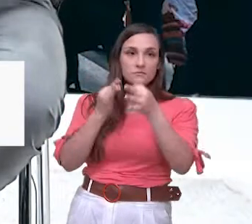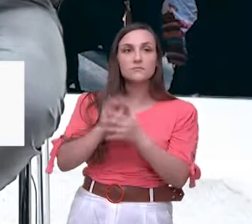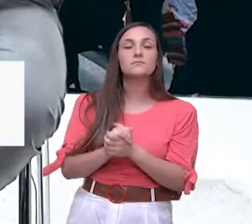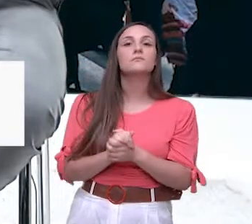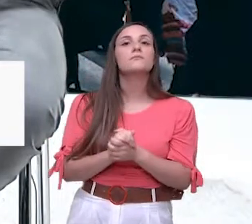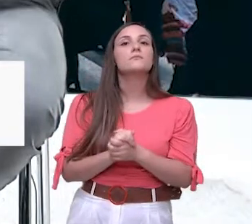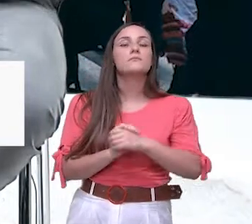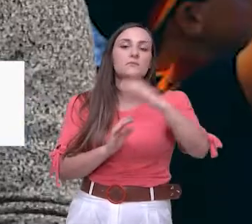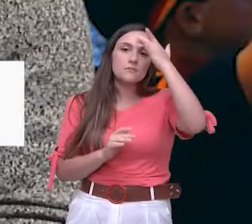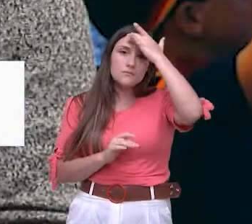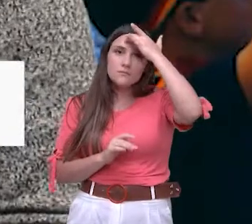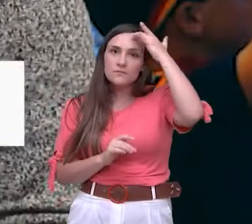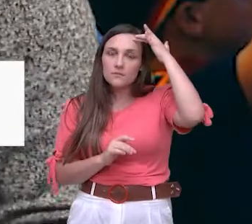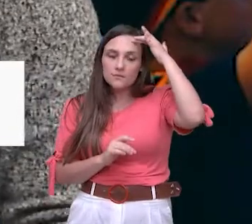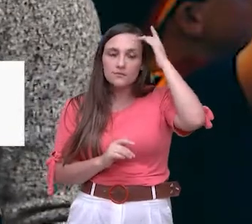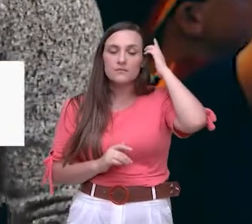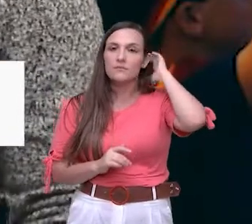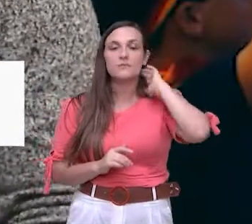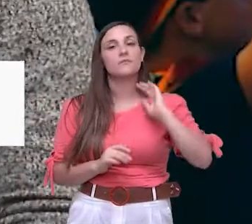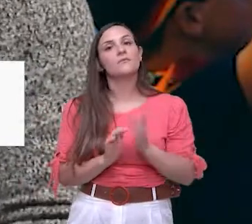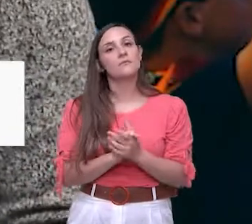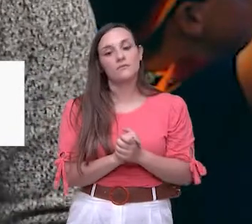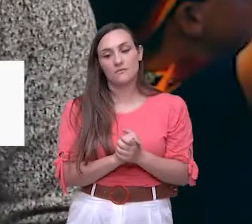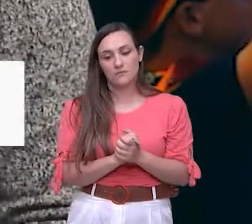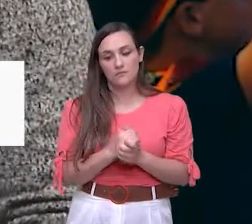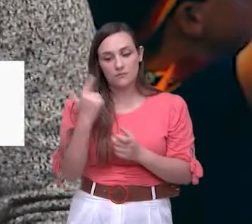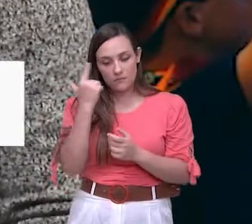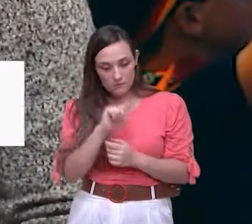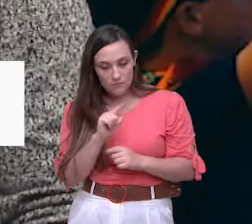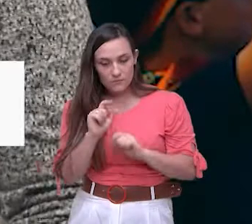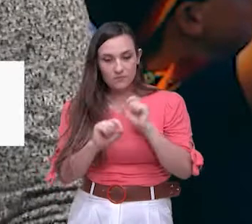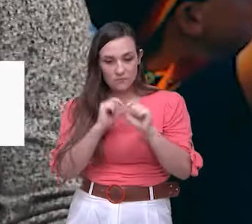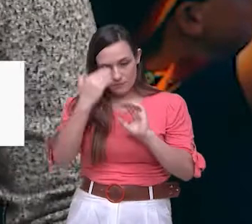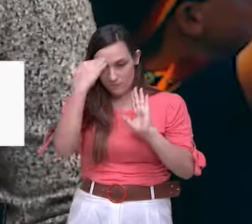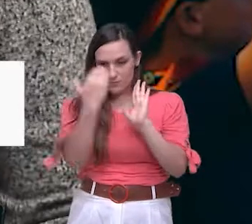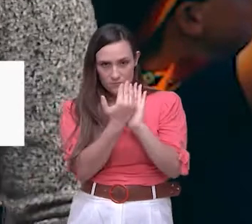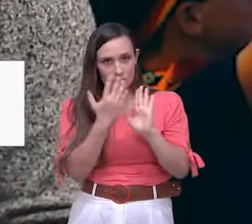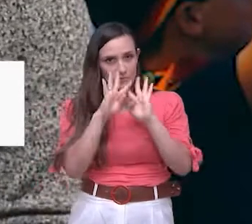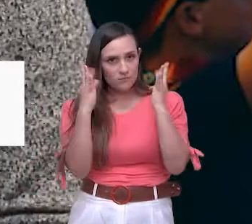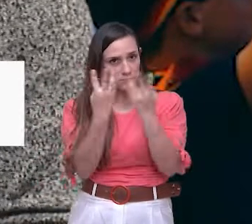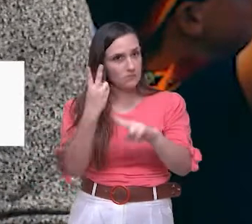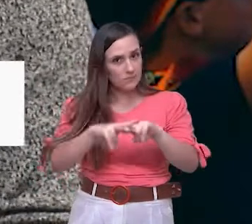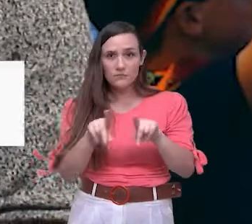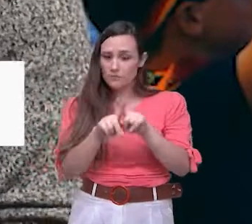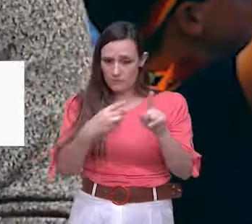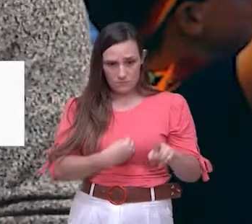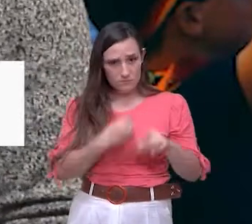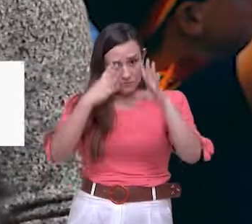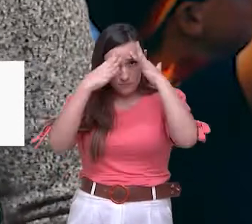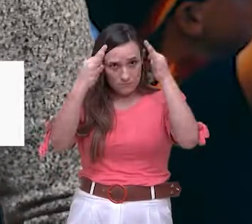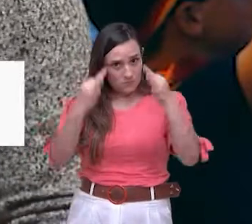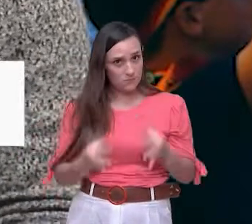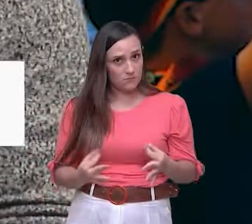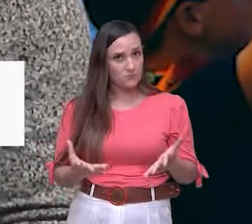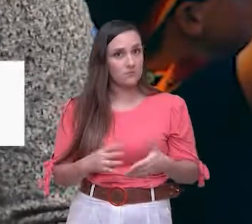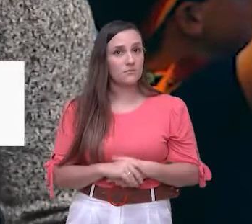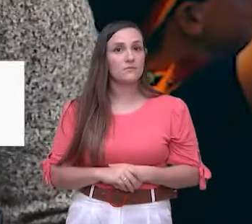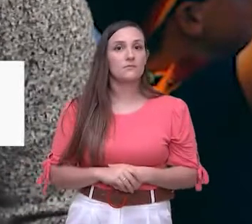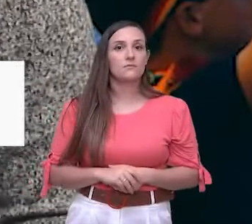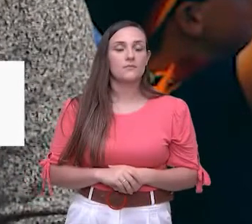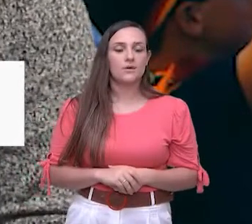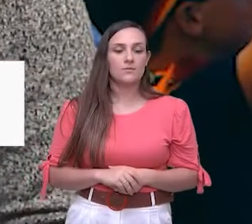propor né resoluções propor alternativas pra que essas pessoas possam cumprir apenas